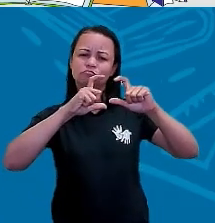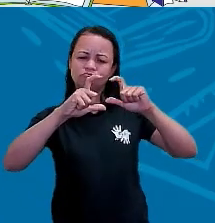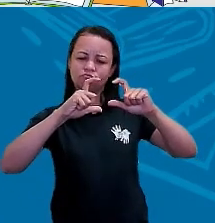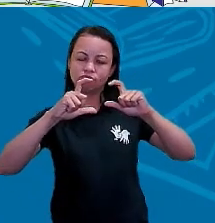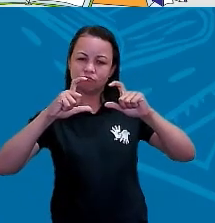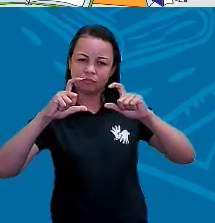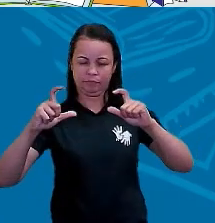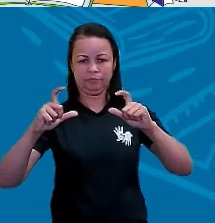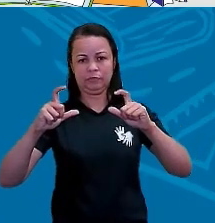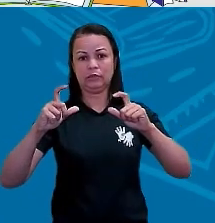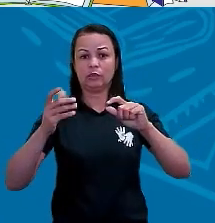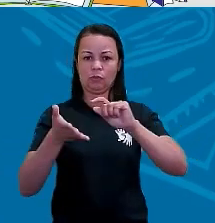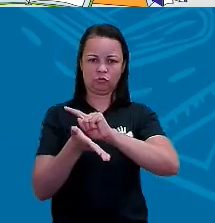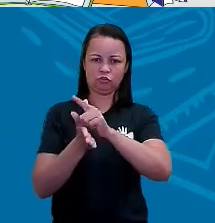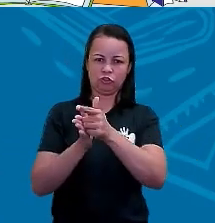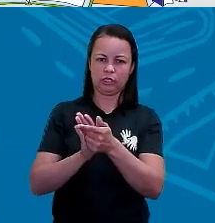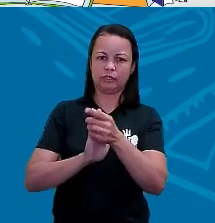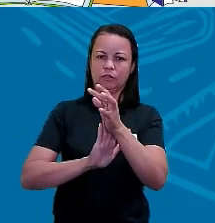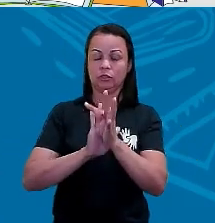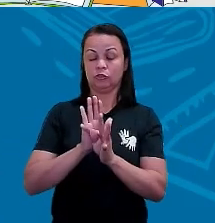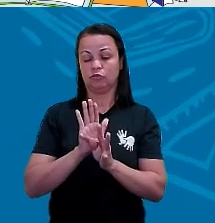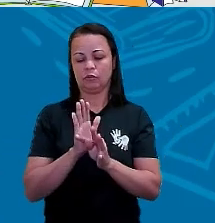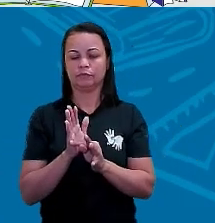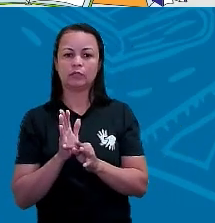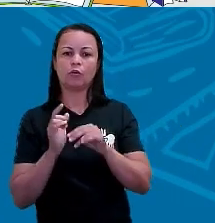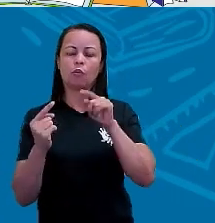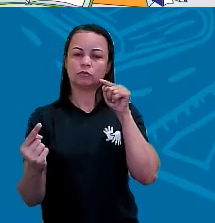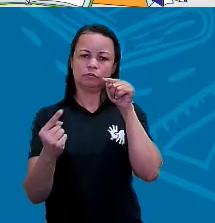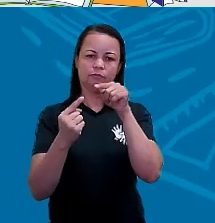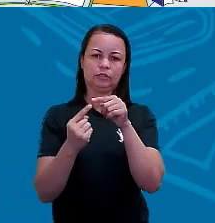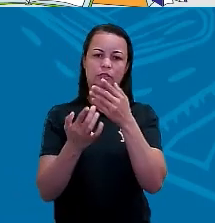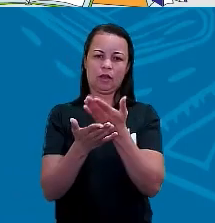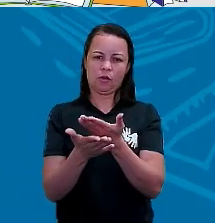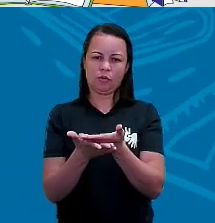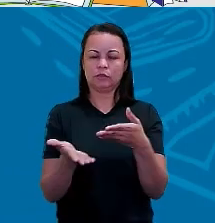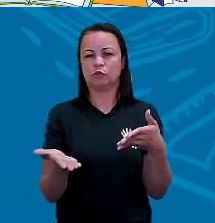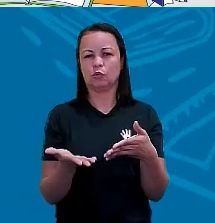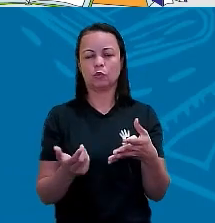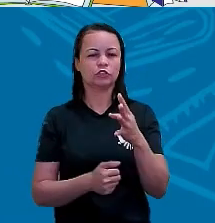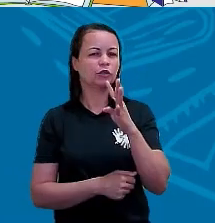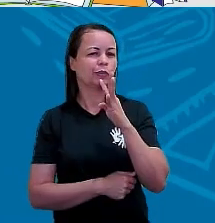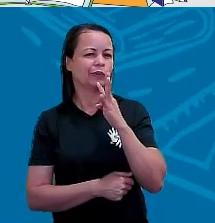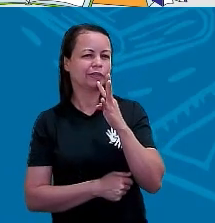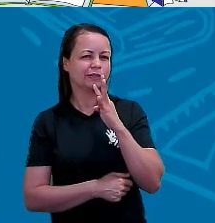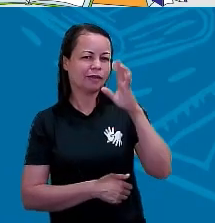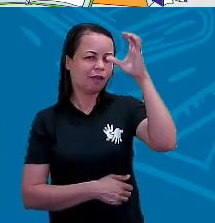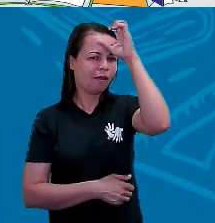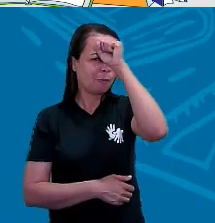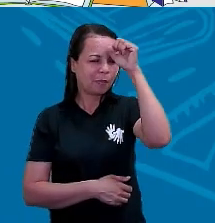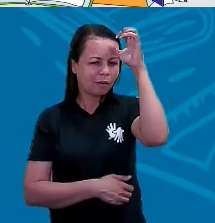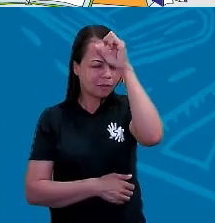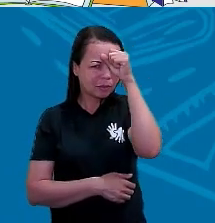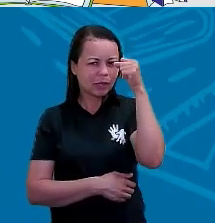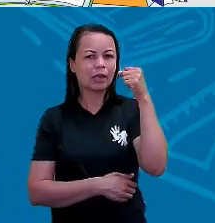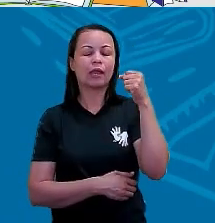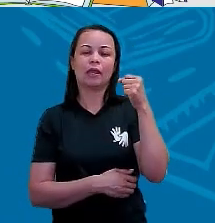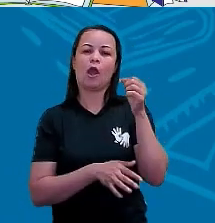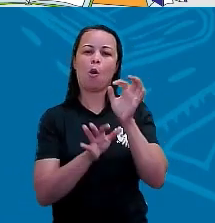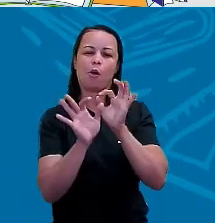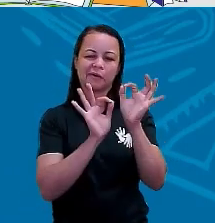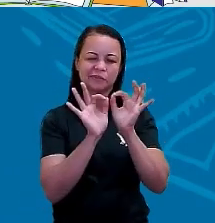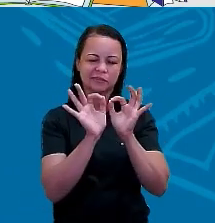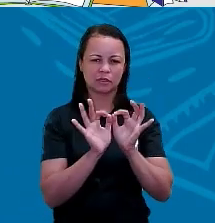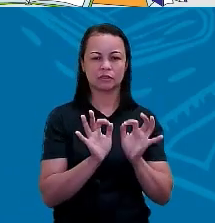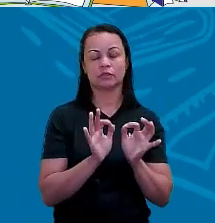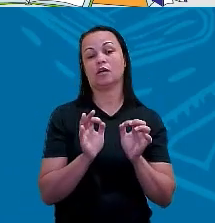tá? Para quem não conhece. Então, o objetivo da nossa aula de hoje é conhecer e aprender a estrutura das